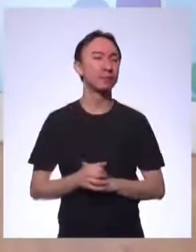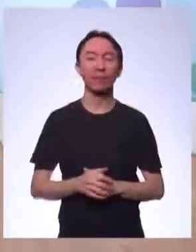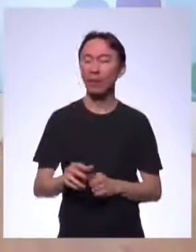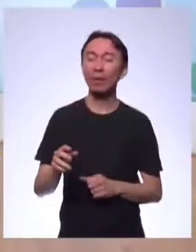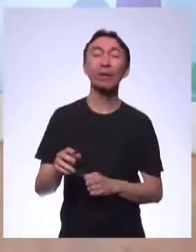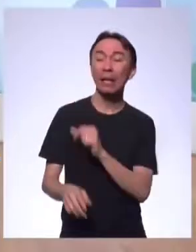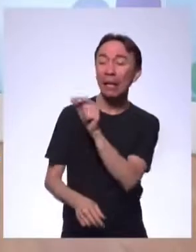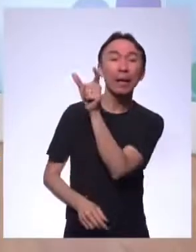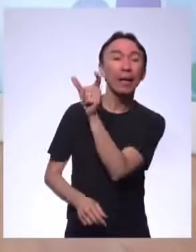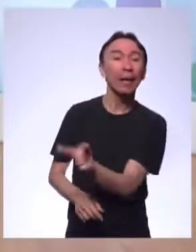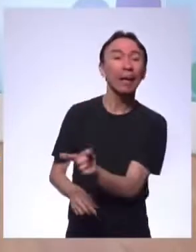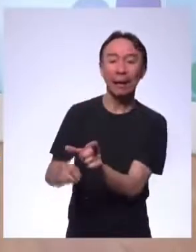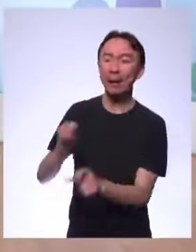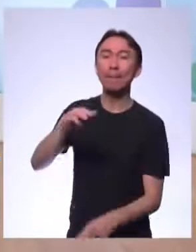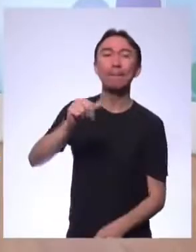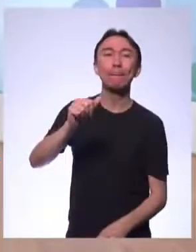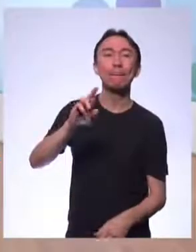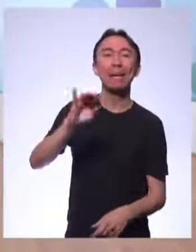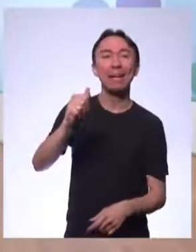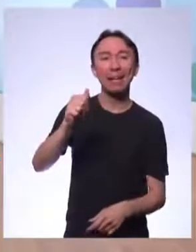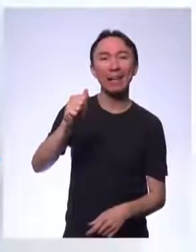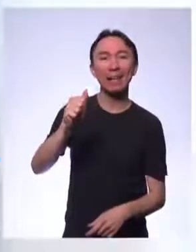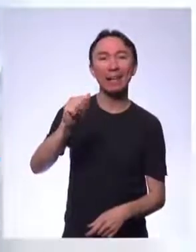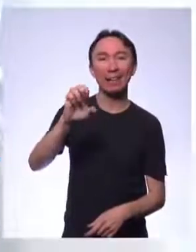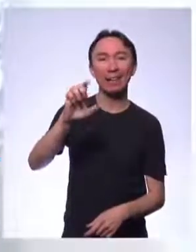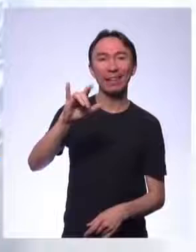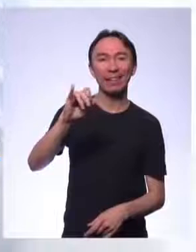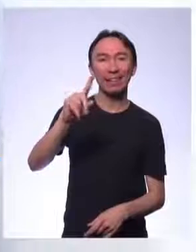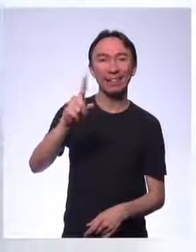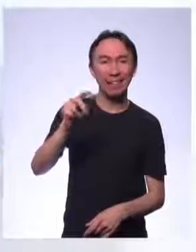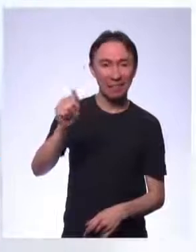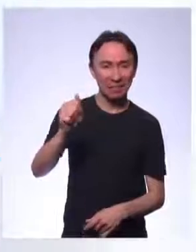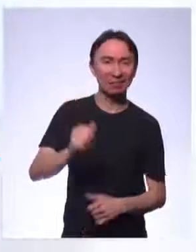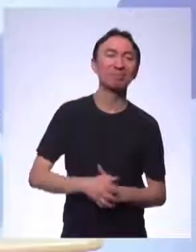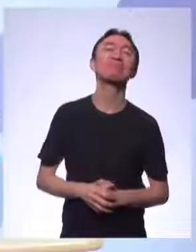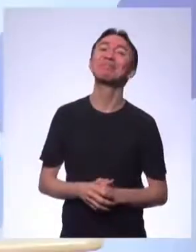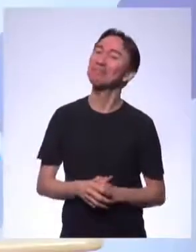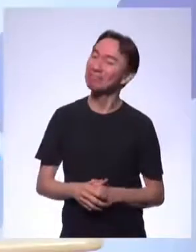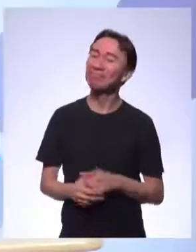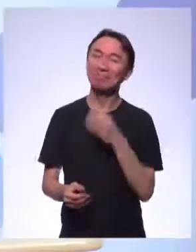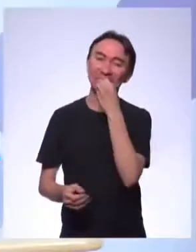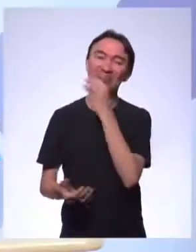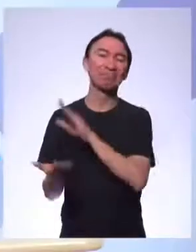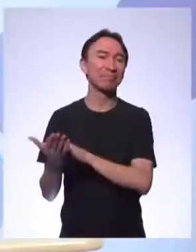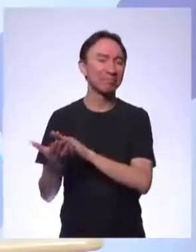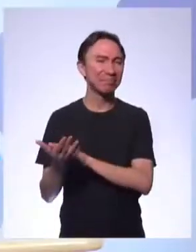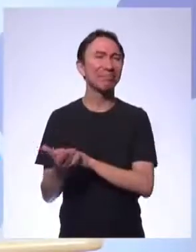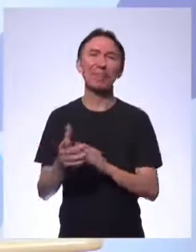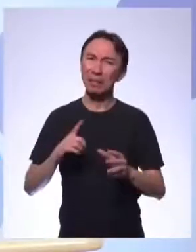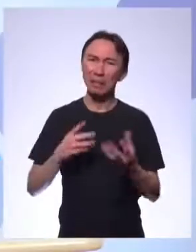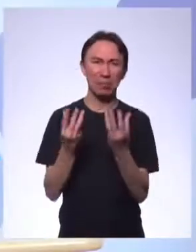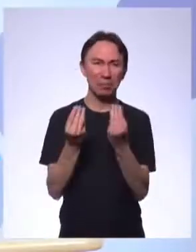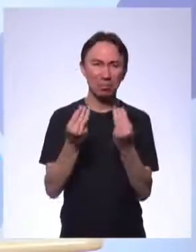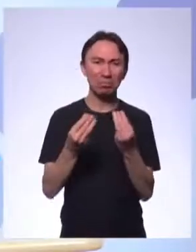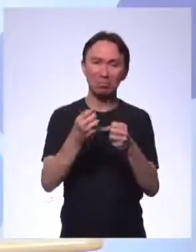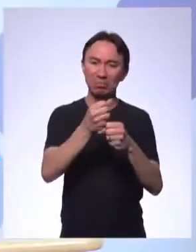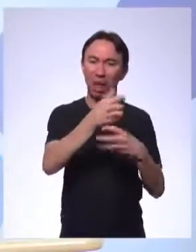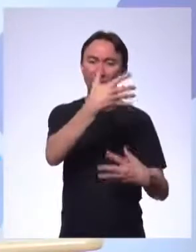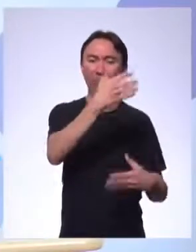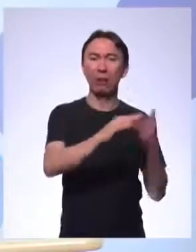quem selecionei aqui foi Maria Elisa, professor. Muito bem, Maria. Parabéns. Maria Elisa, aí participando com a gente. Mas tem muitas participações